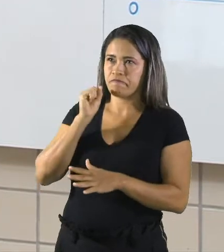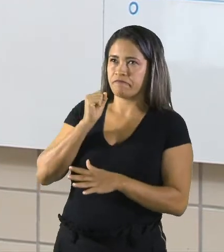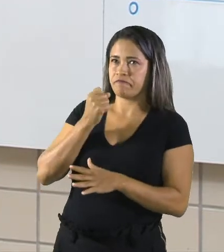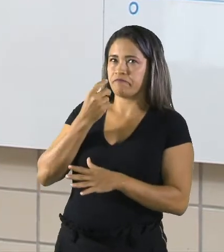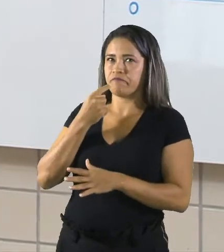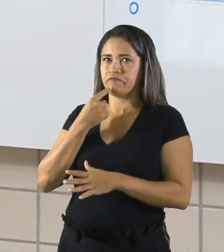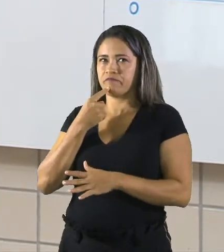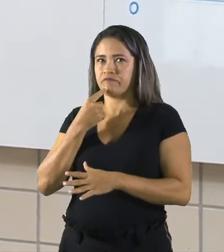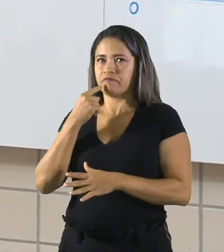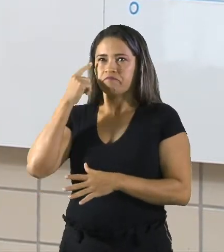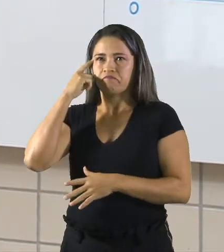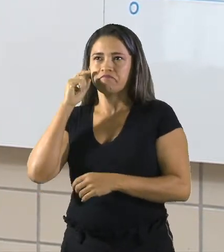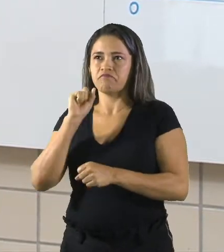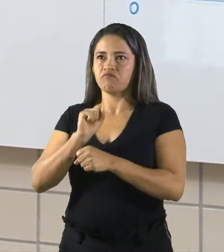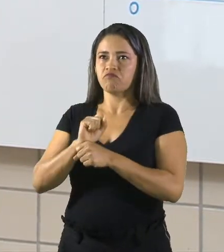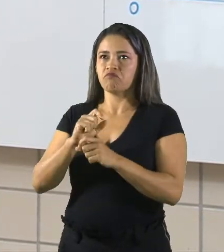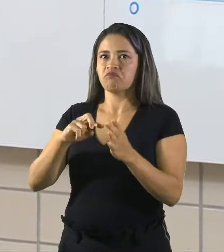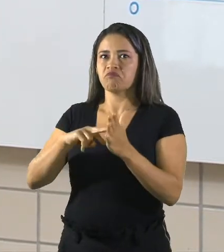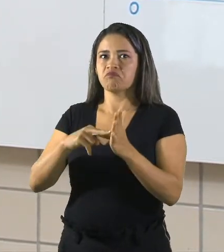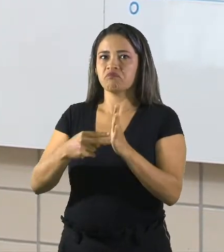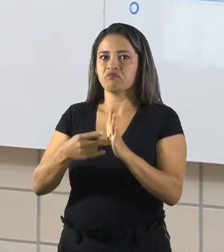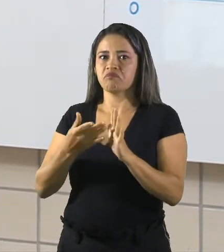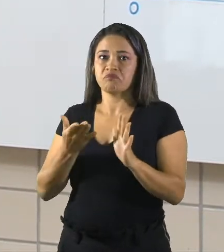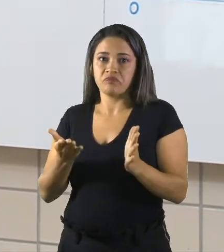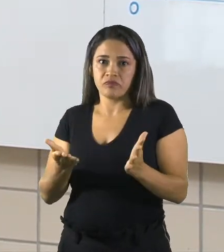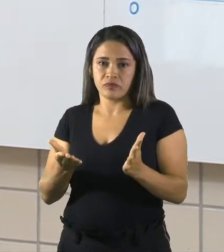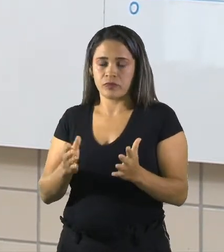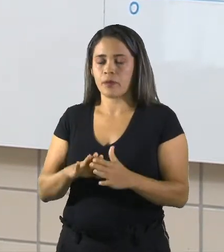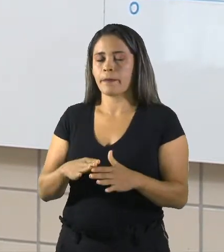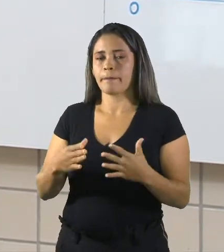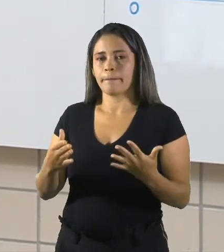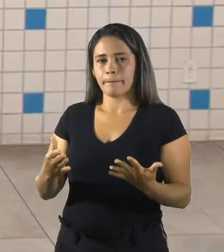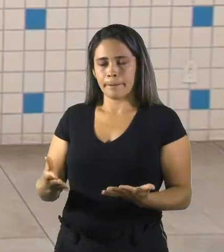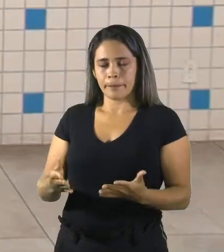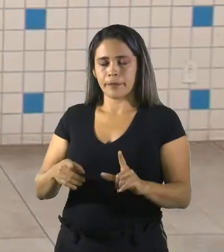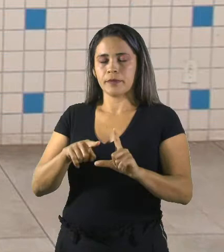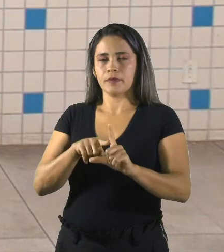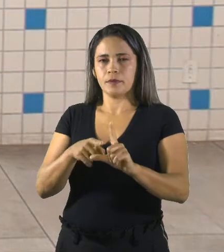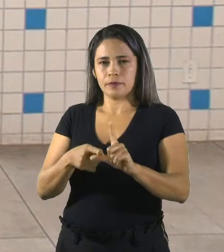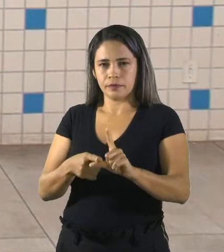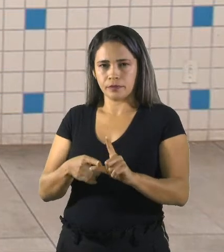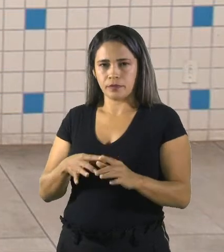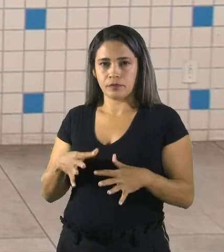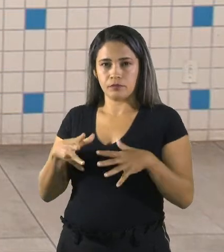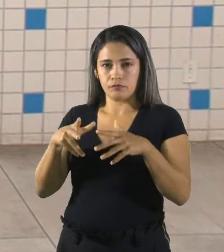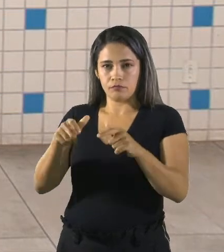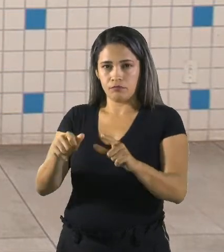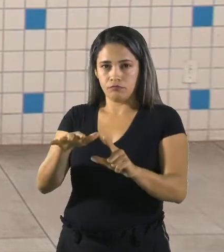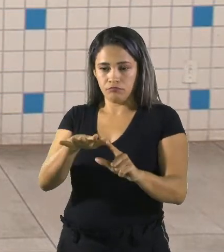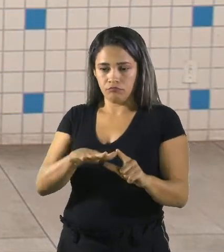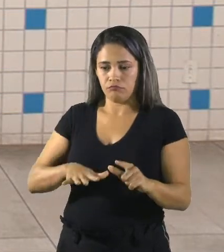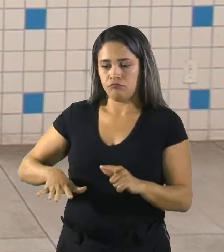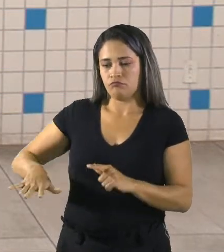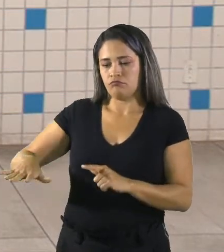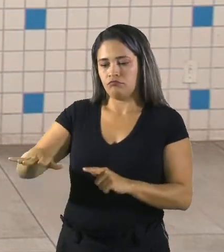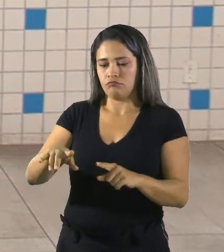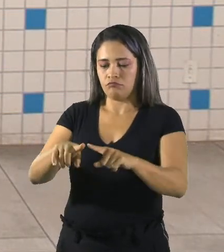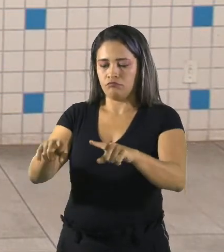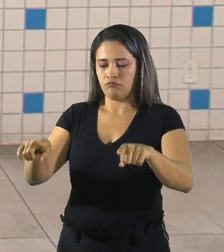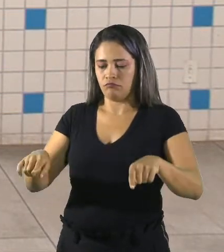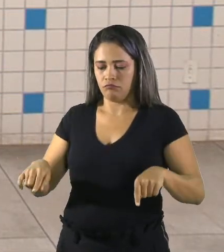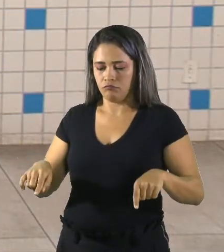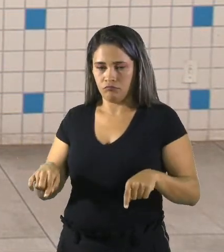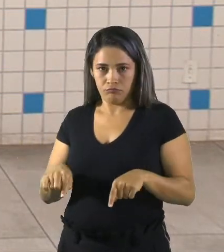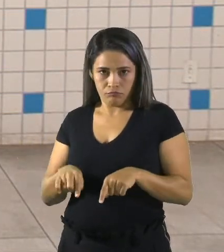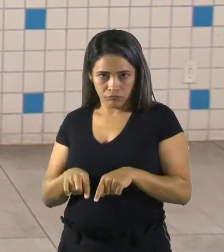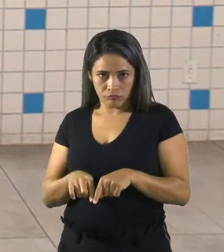e não para pensar no significado que ela traz. Mas olha só, ângulo é toda a região do plano, convexa ou